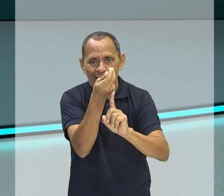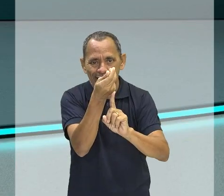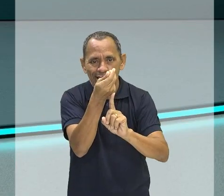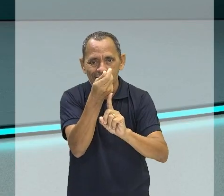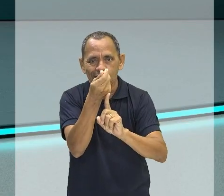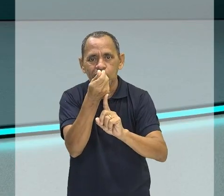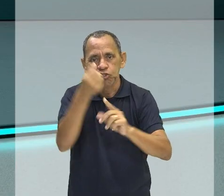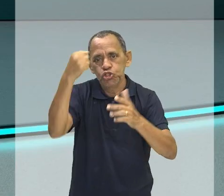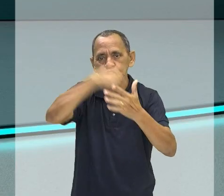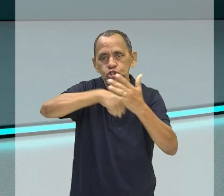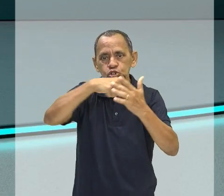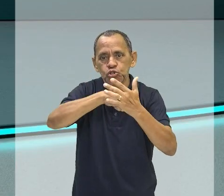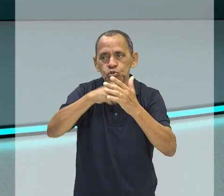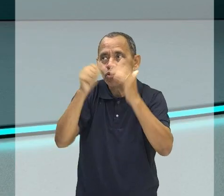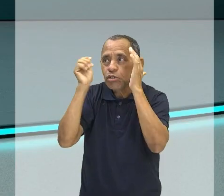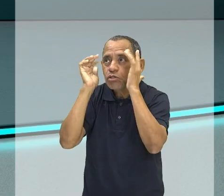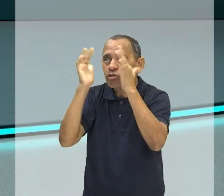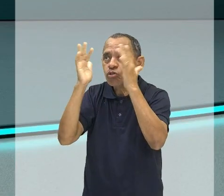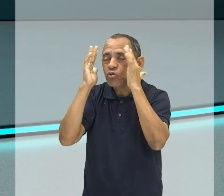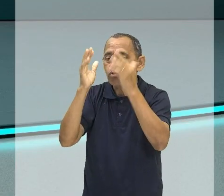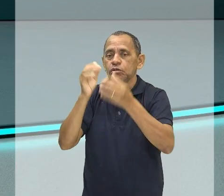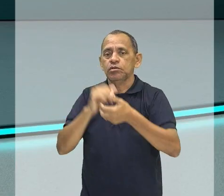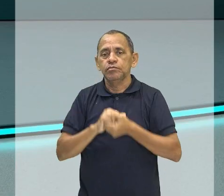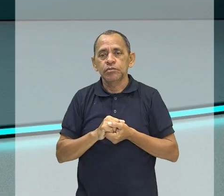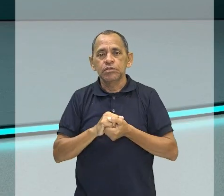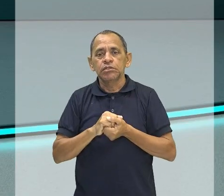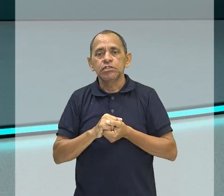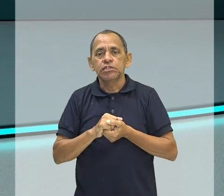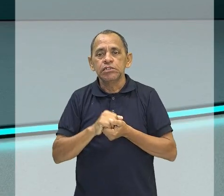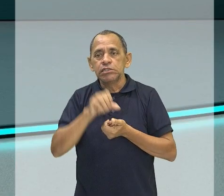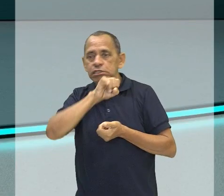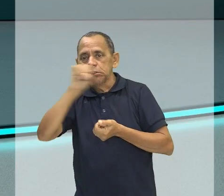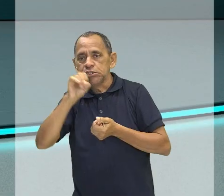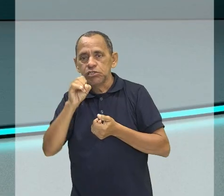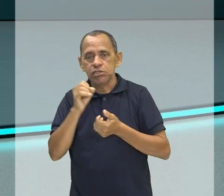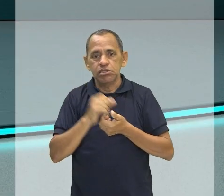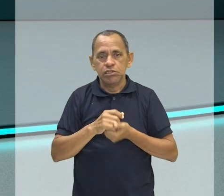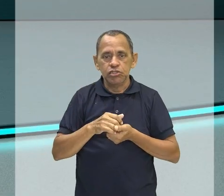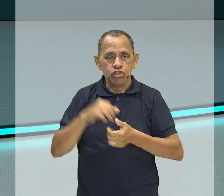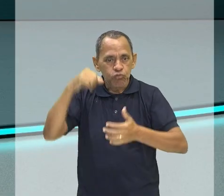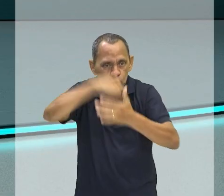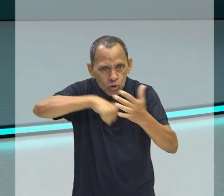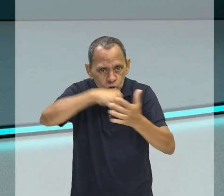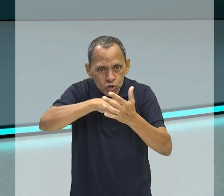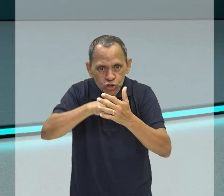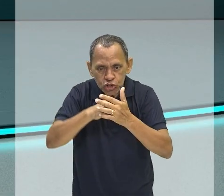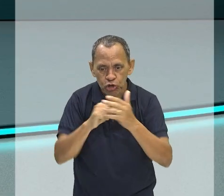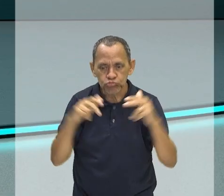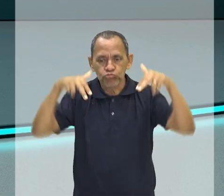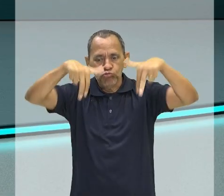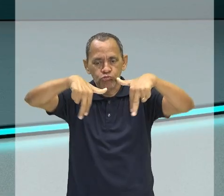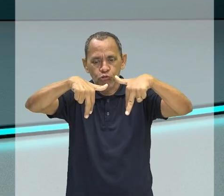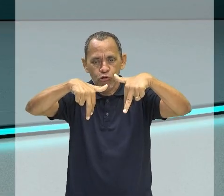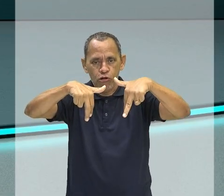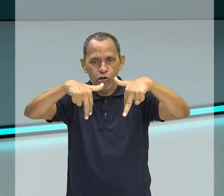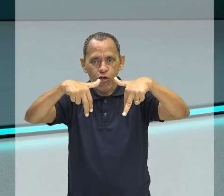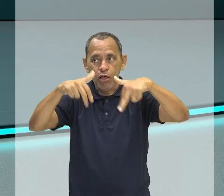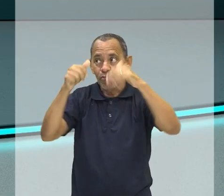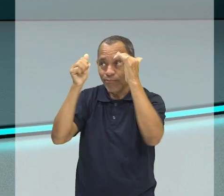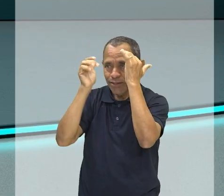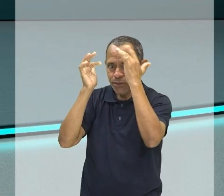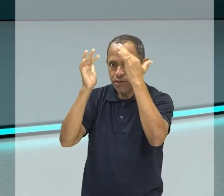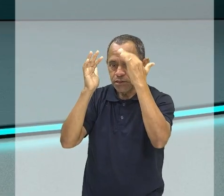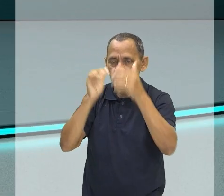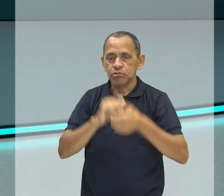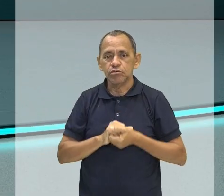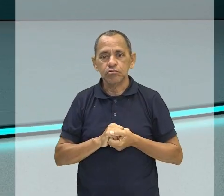você estivesse lutando com alguém imaginário, tá? É um combate imaginário. Você vai lutando contra as